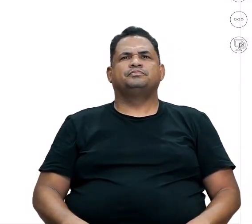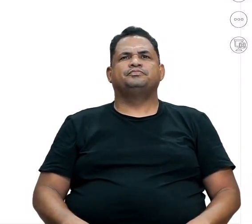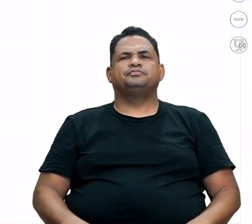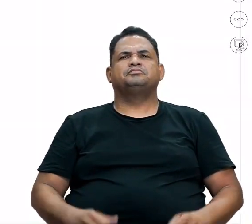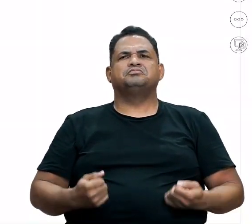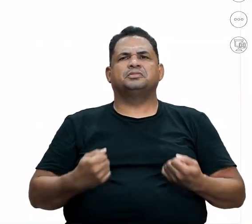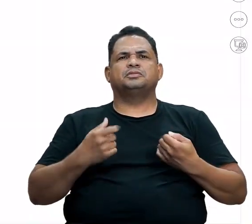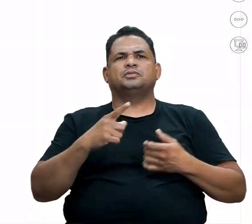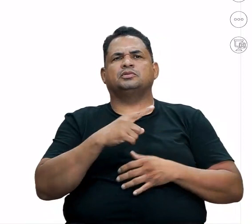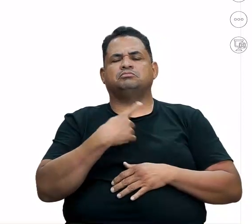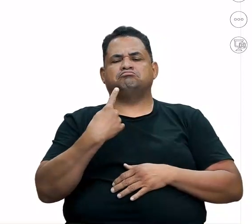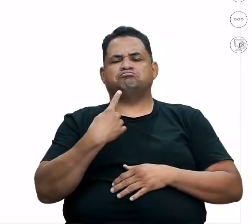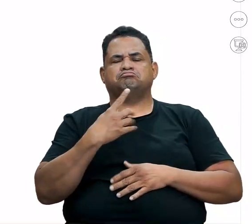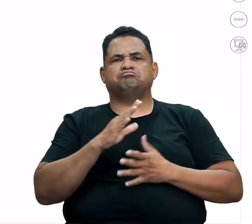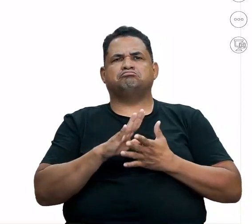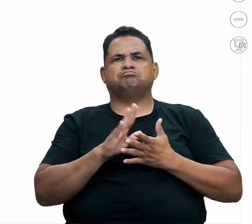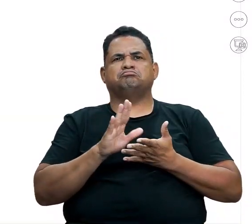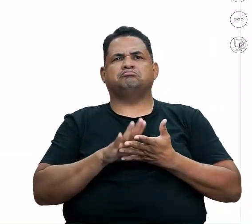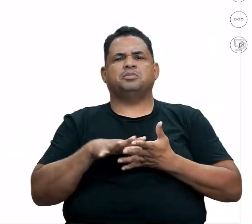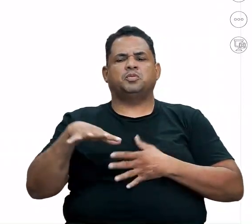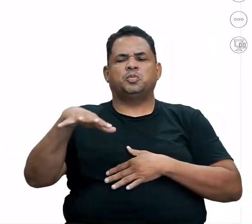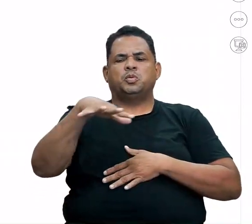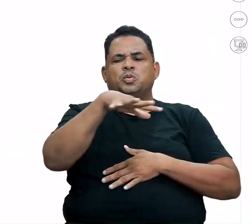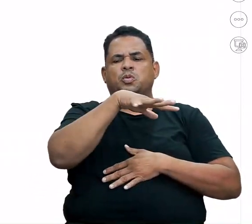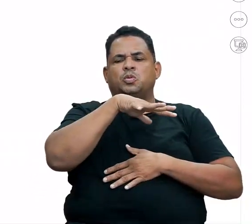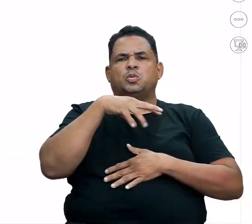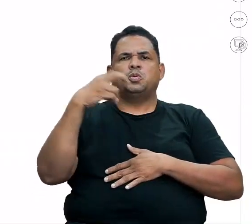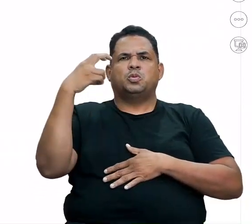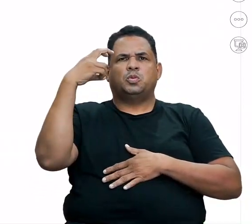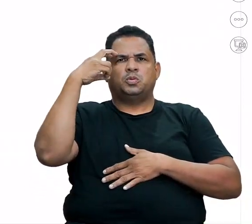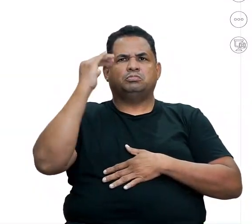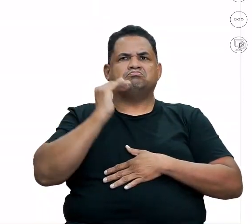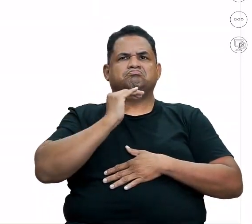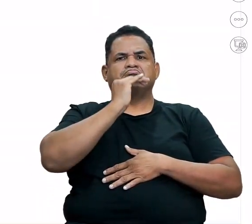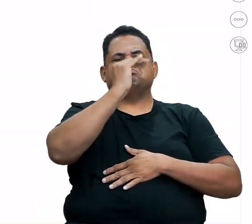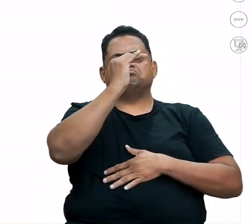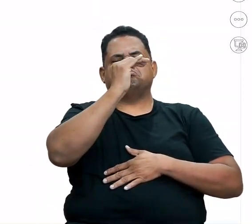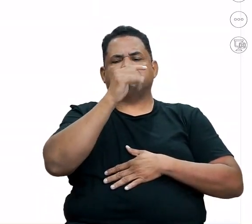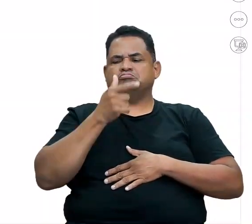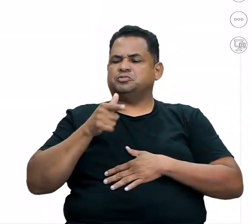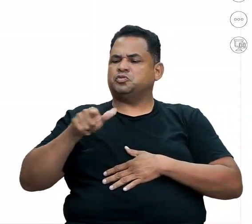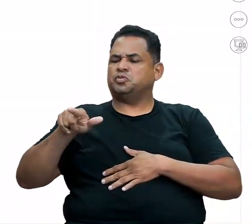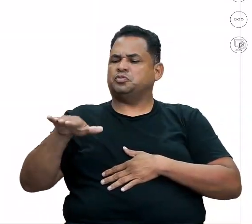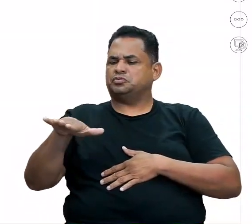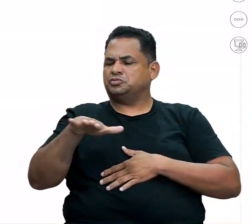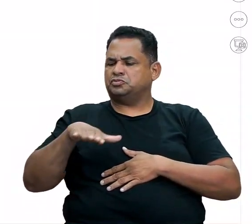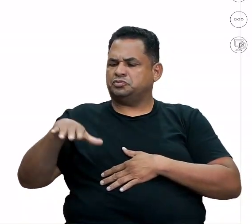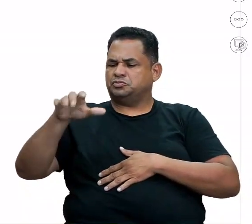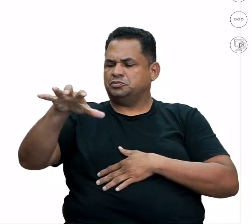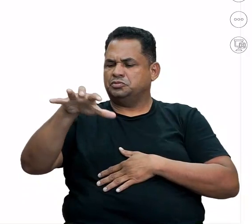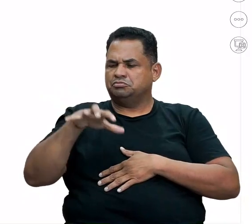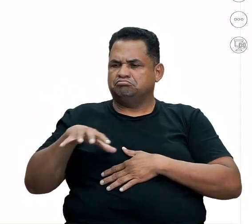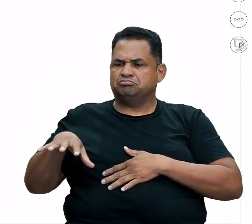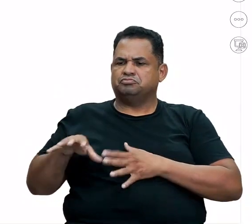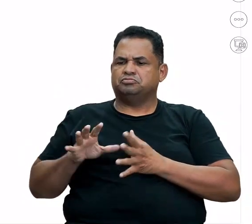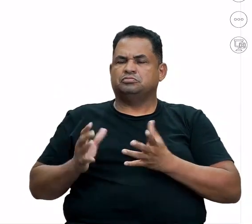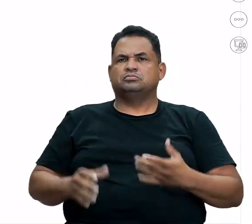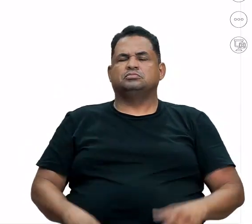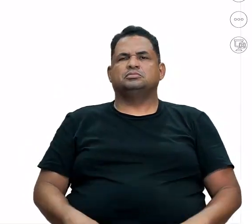que toma um universo cultural como superior e mais correto que os demais. Então é isso que eu acabei de falar para